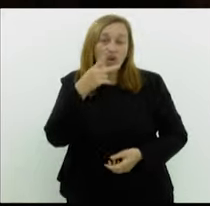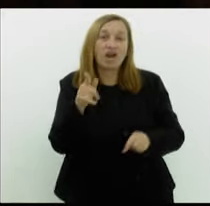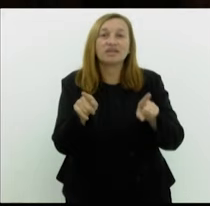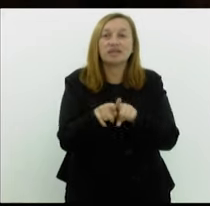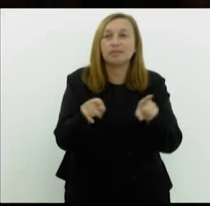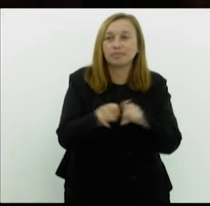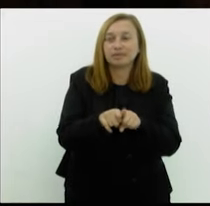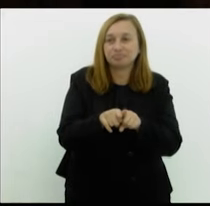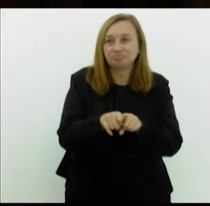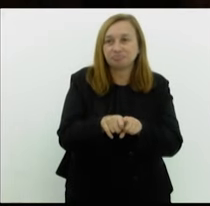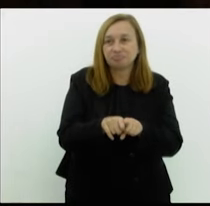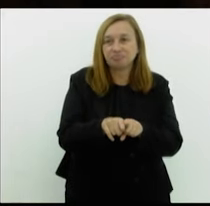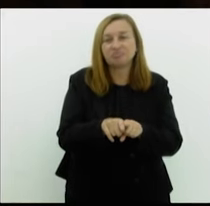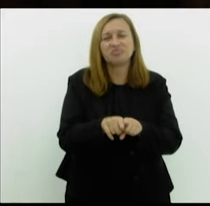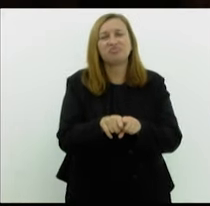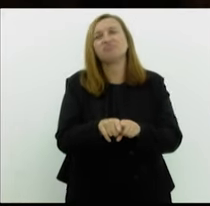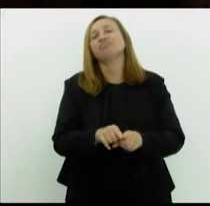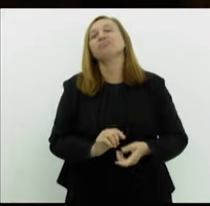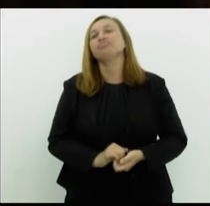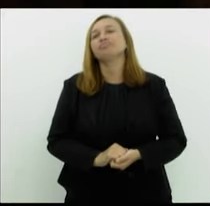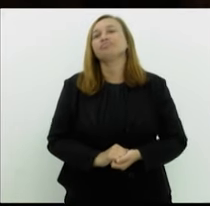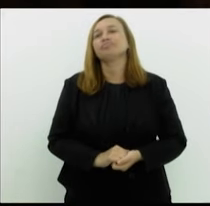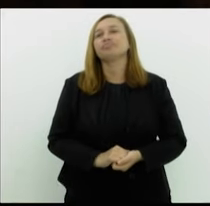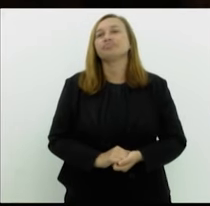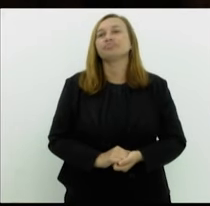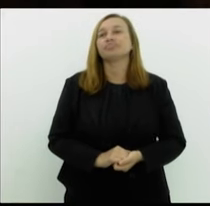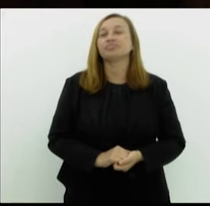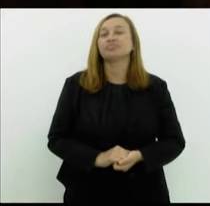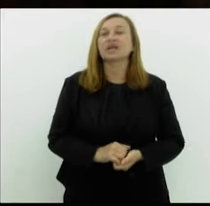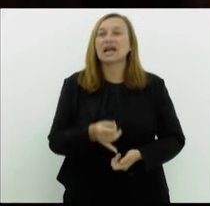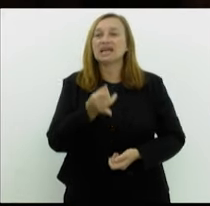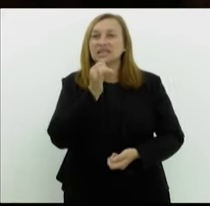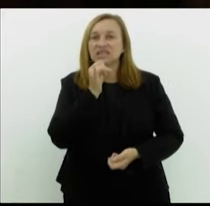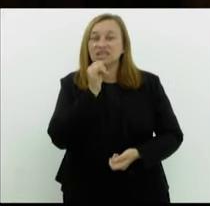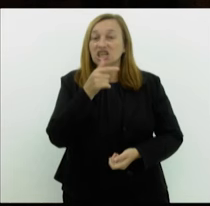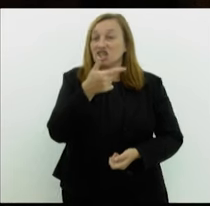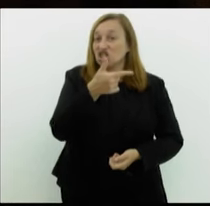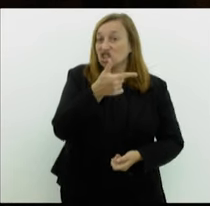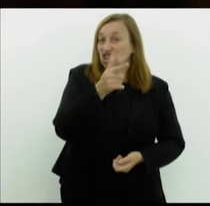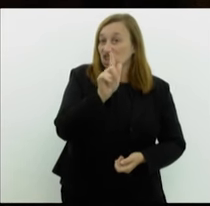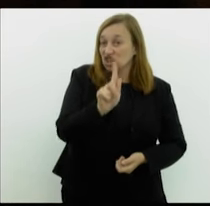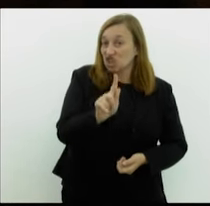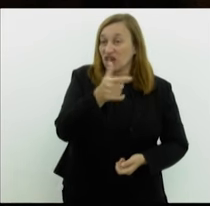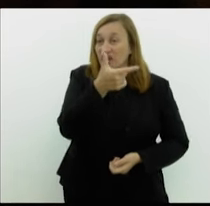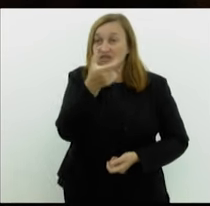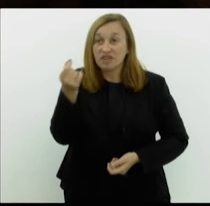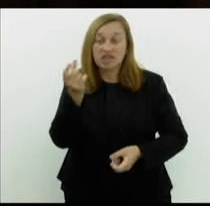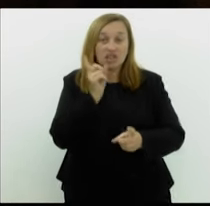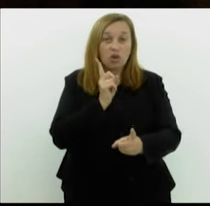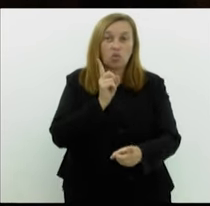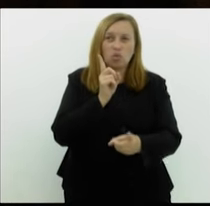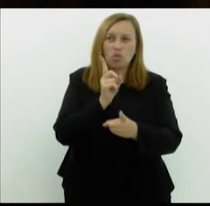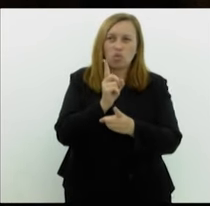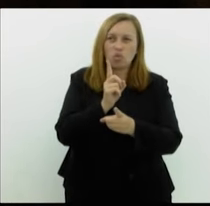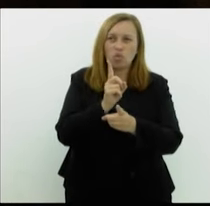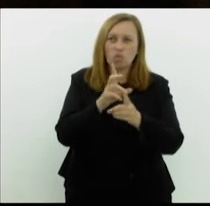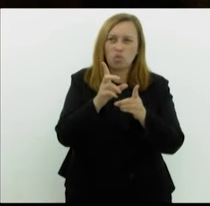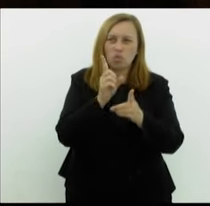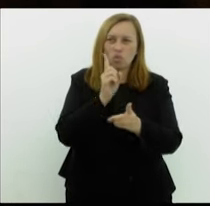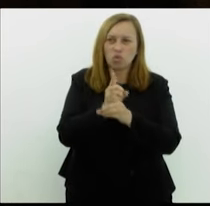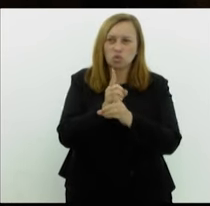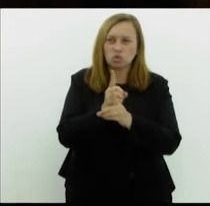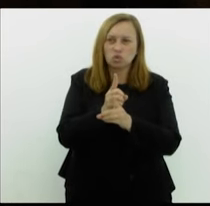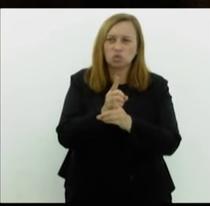citar, além dessas aberrações, citar que, por exemplo, o G20, que é um encontro, eu não estou nem entrando na